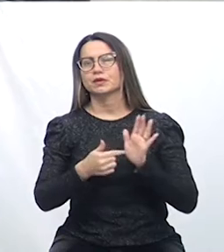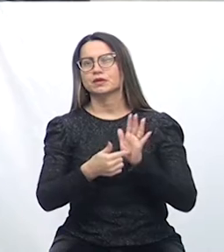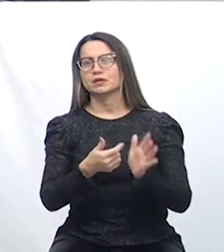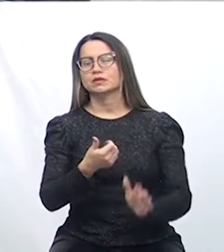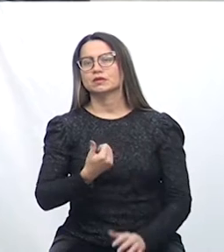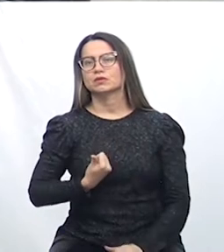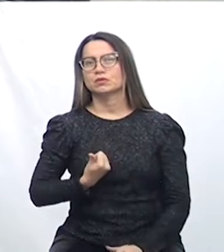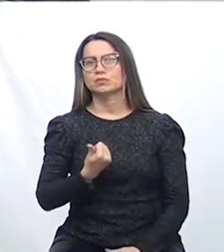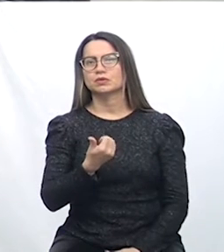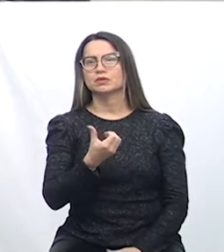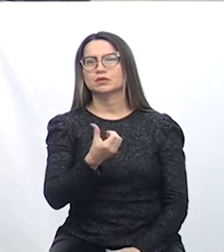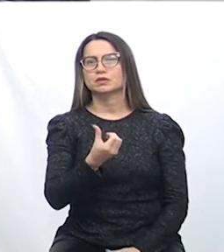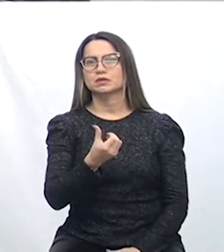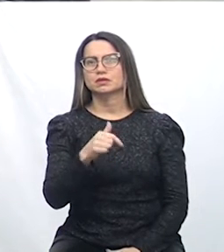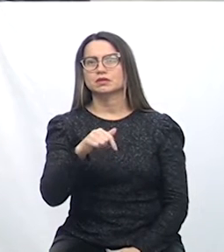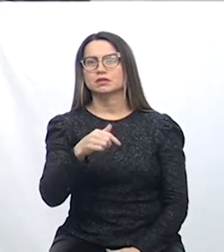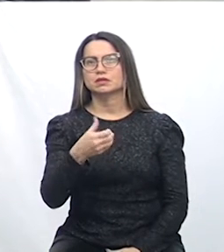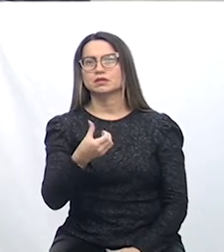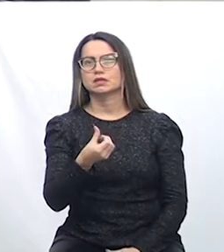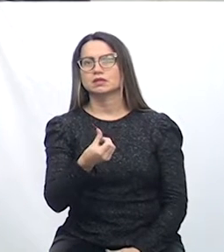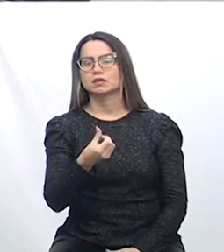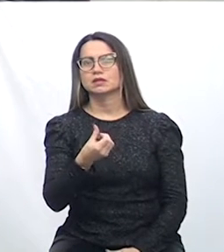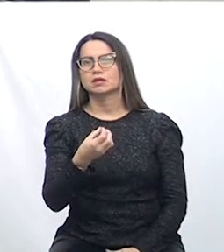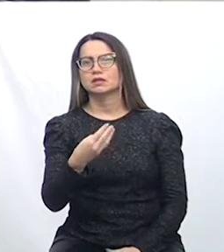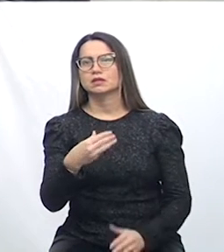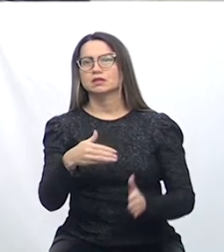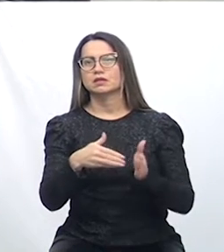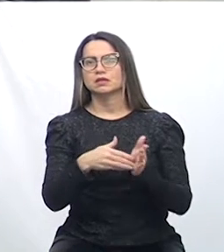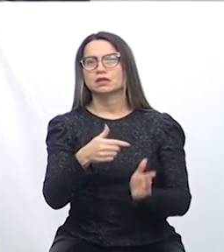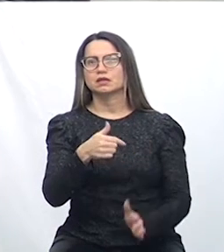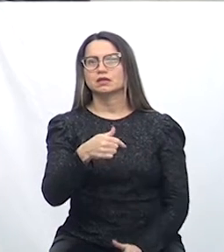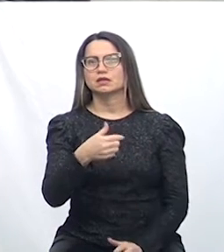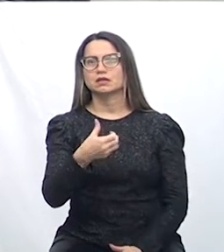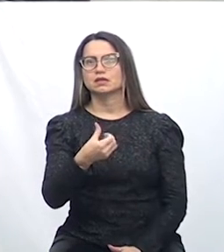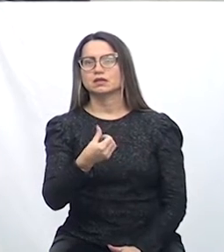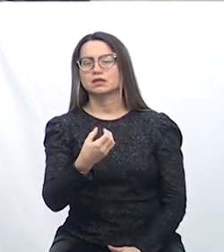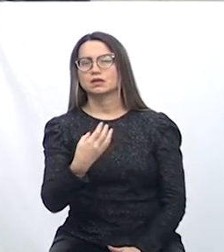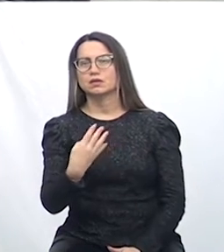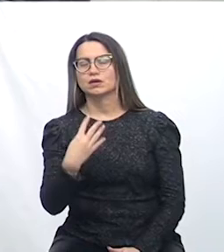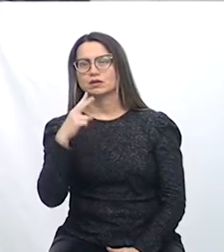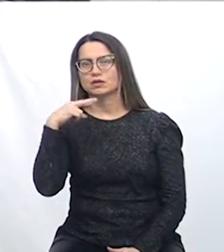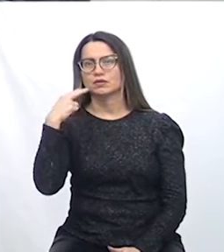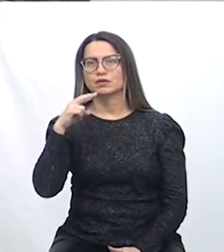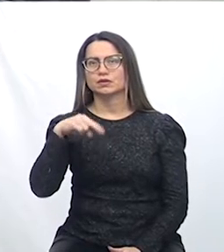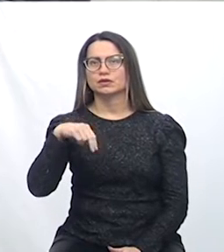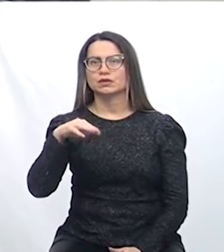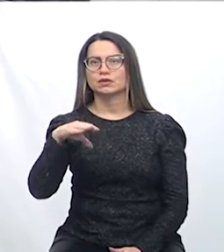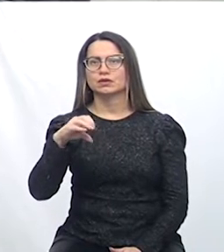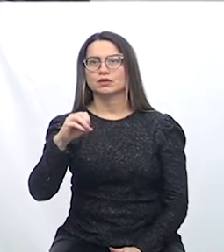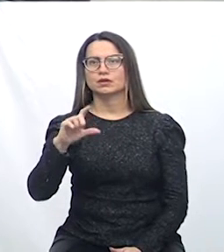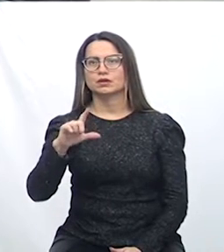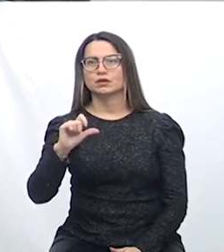números 763 a 764 de 2022, de autoria do vereador Nicola Martins.